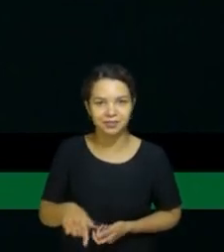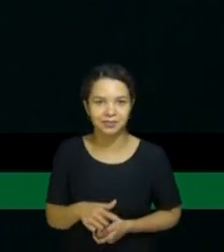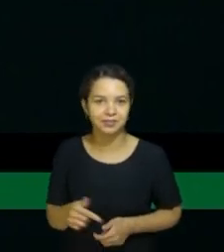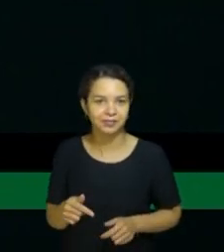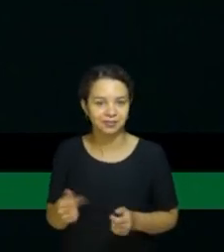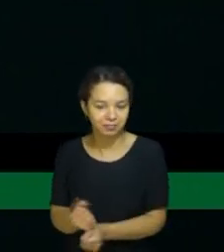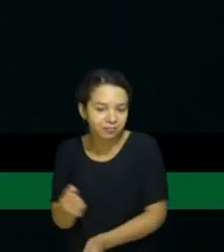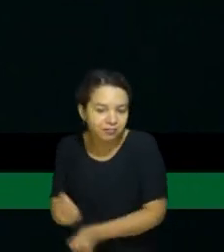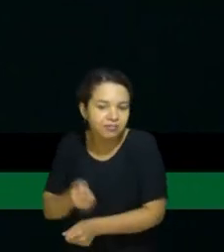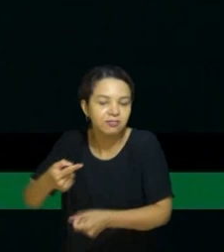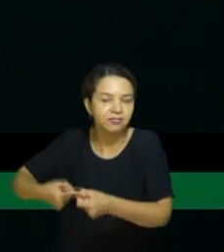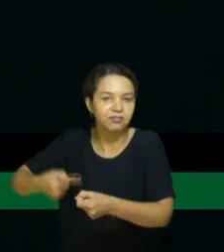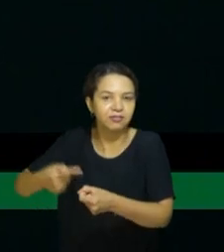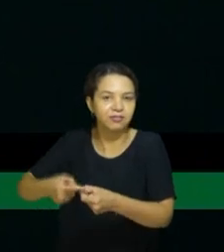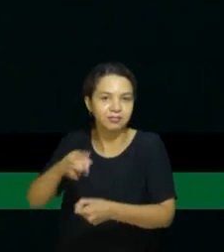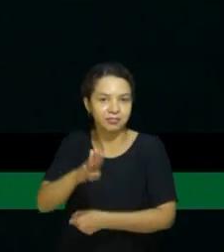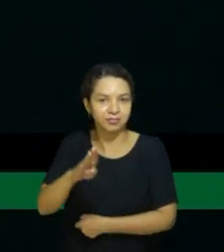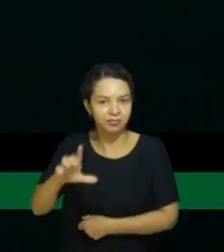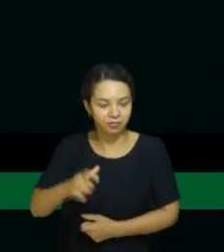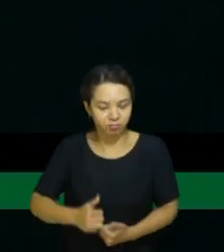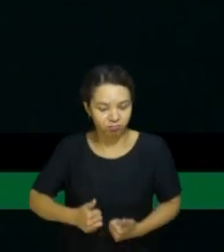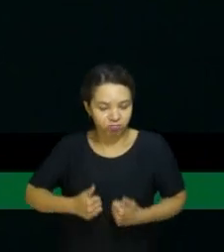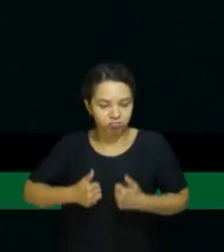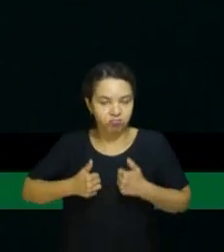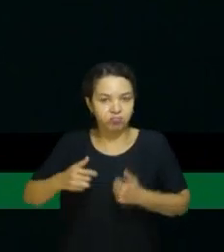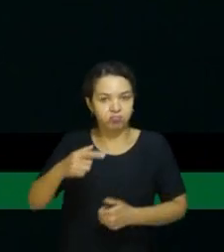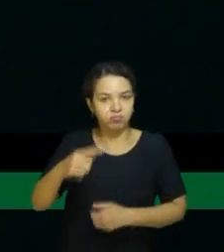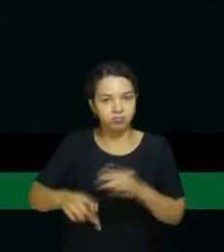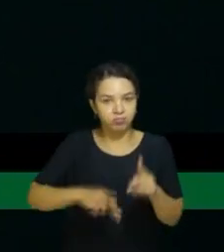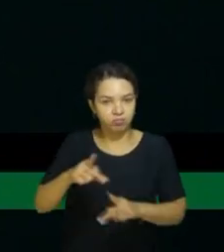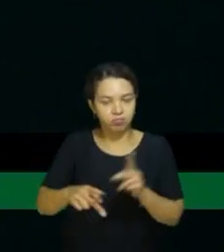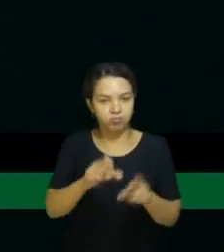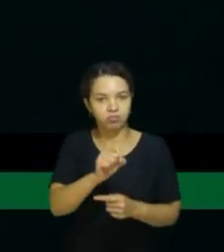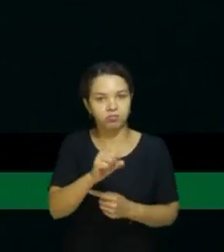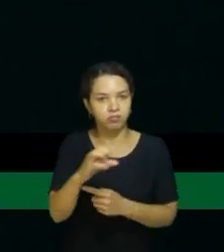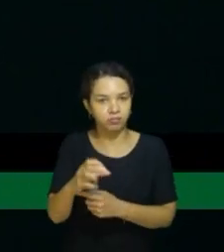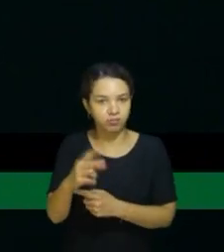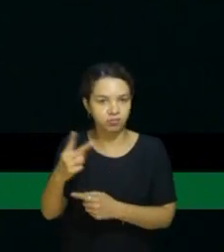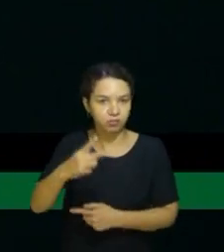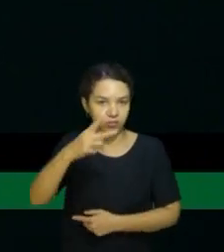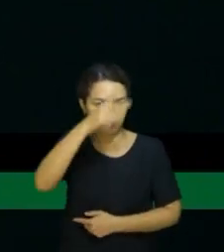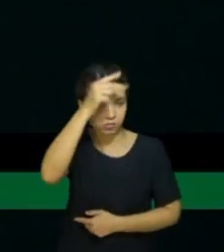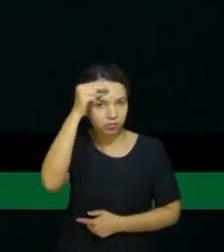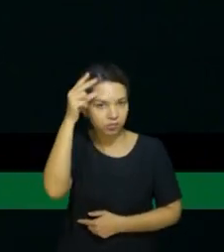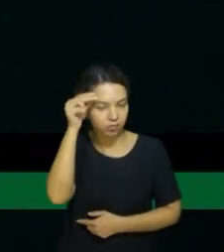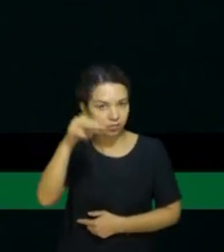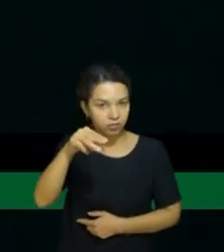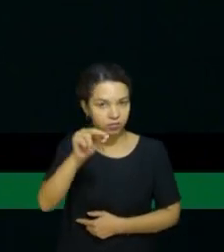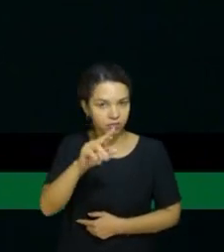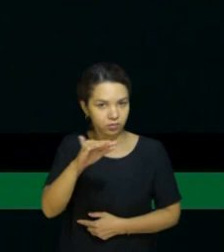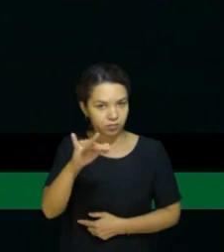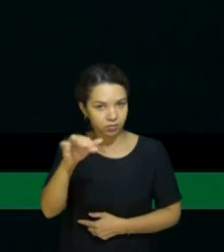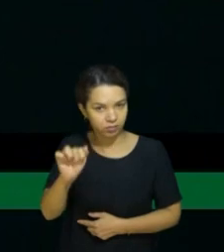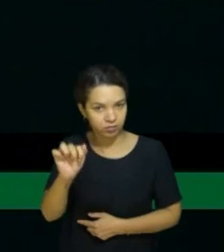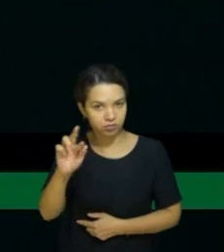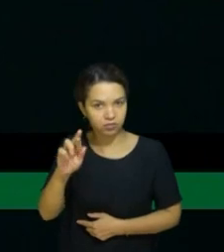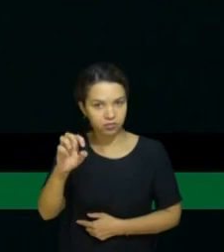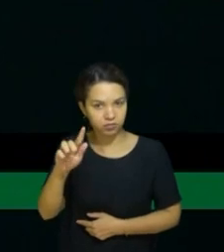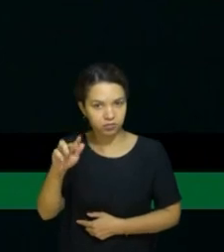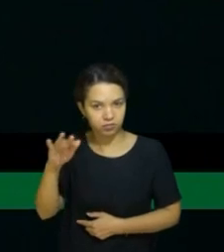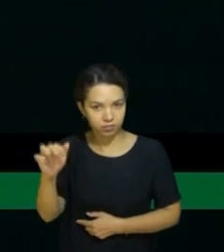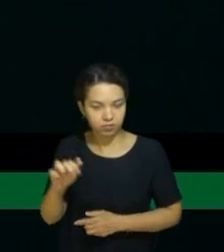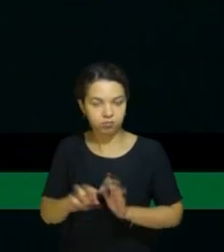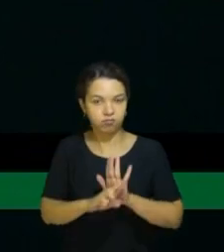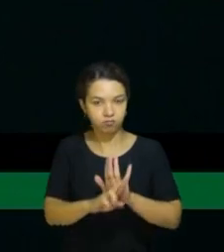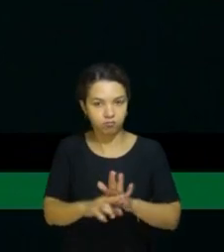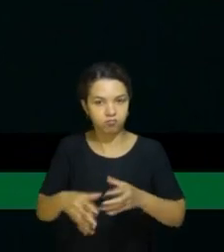Blumenau esse que é orgulho de todos os catarinenses a vice-prefeita Maria Regina e em nome dele saudar